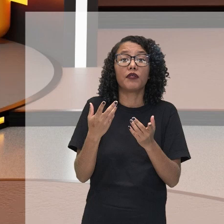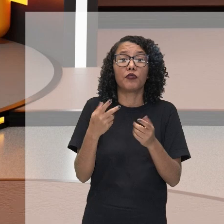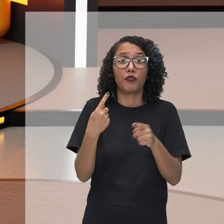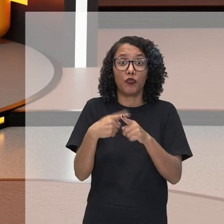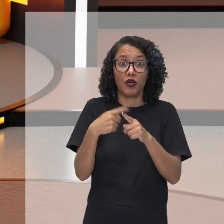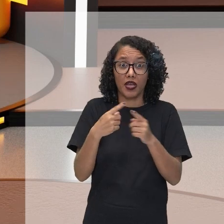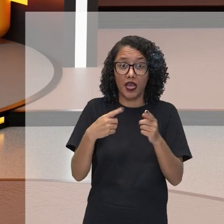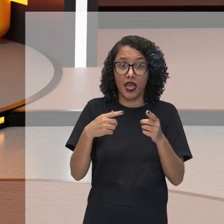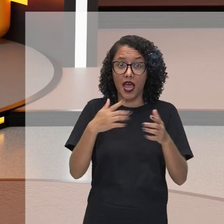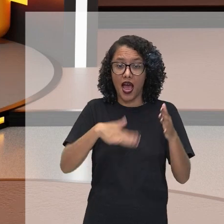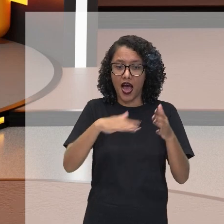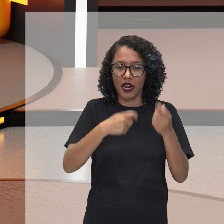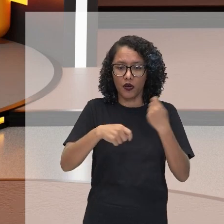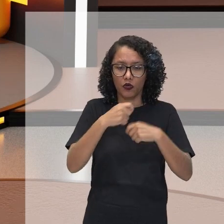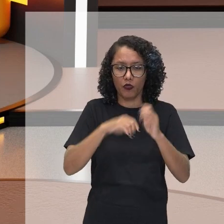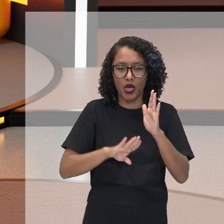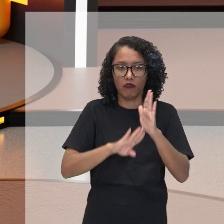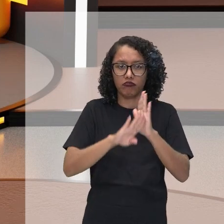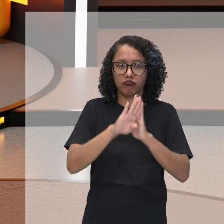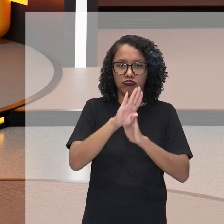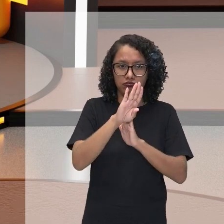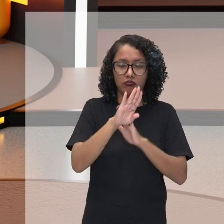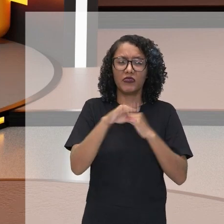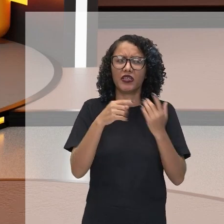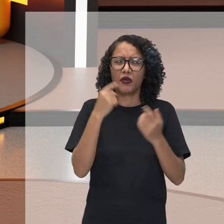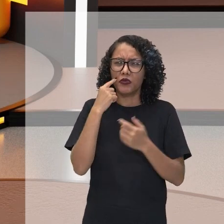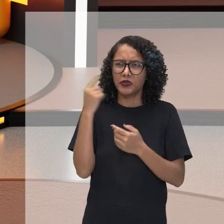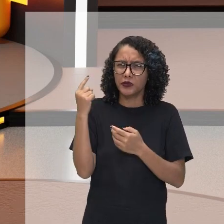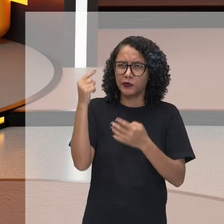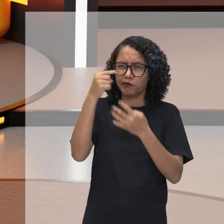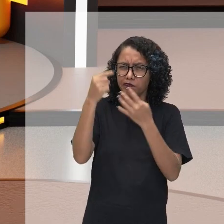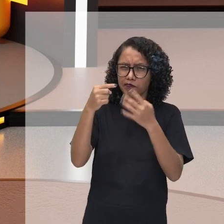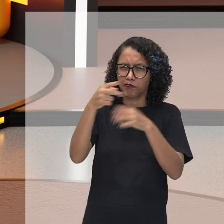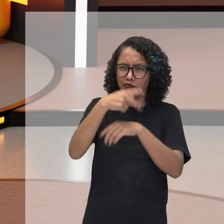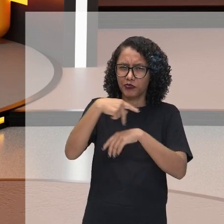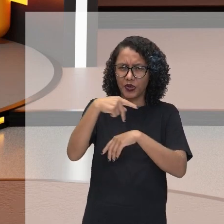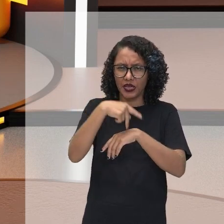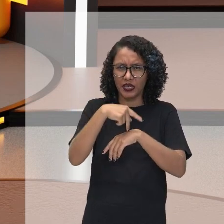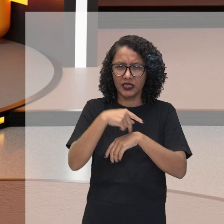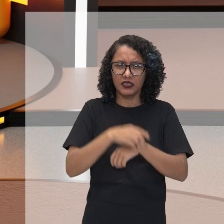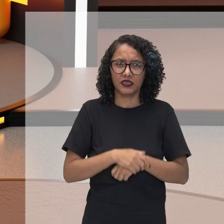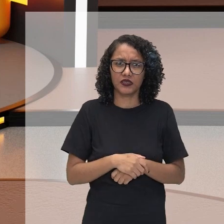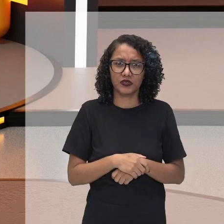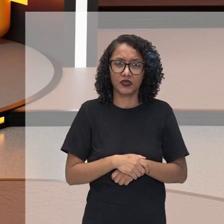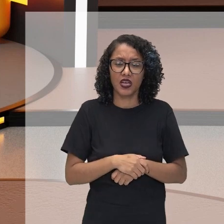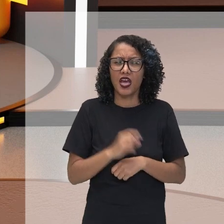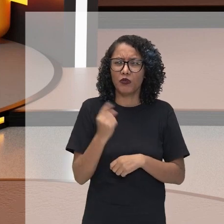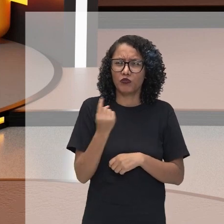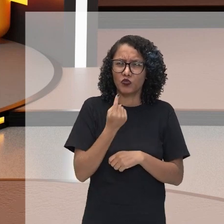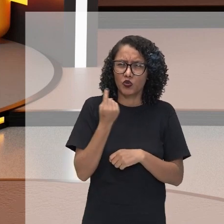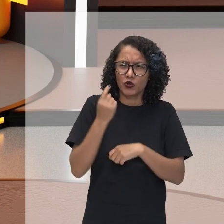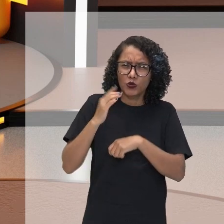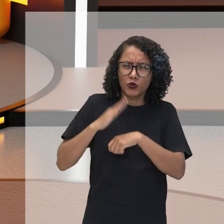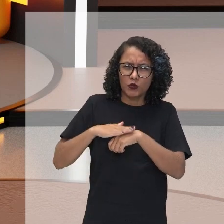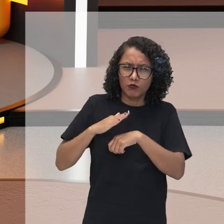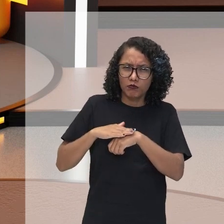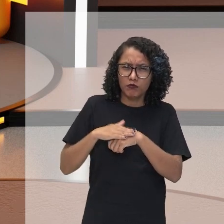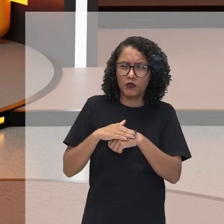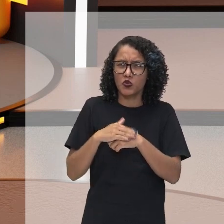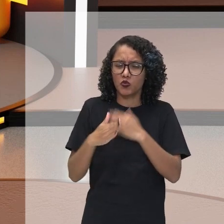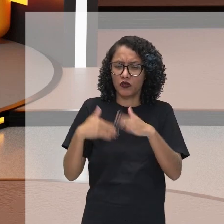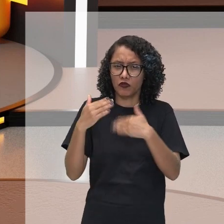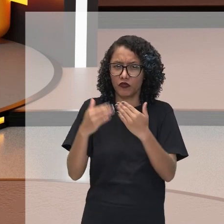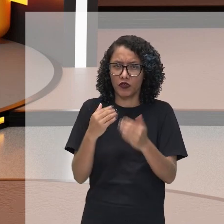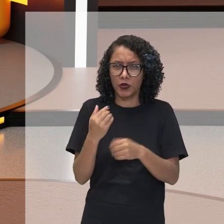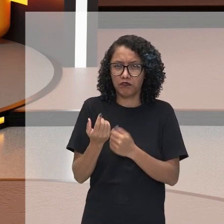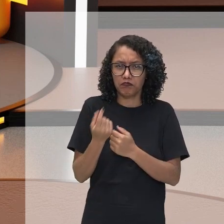que são conhecidos como os tigres asiáticos, eles vão se destacar sozinhos? Eles conseguiram se desenvolver